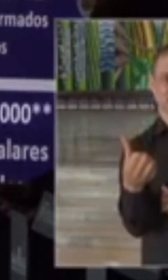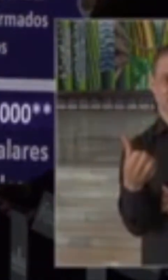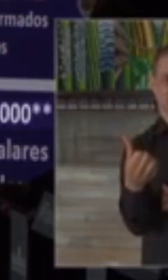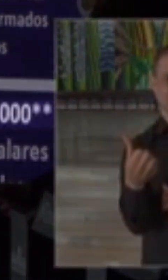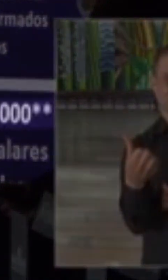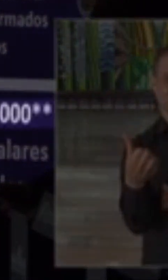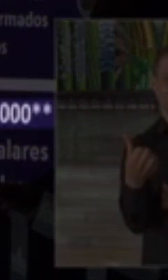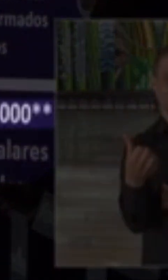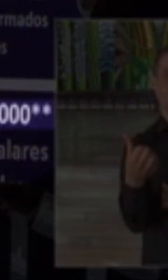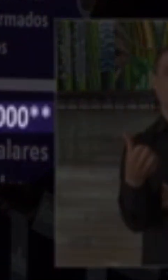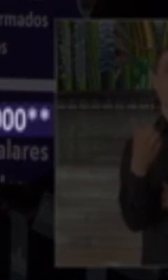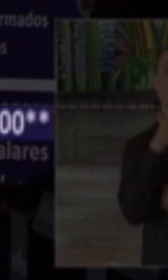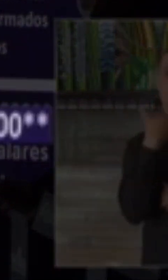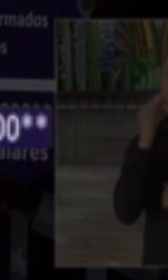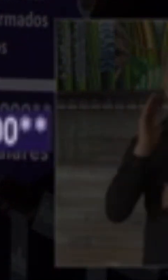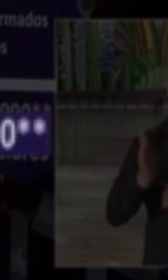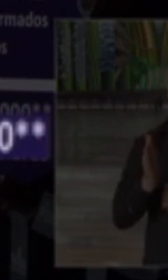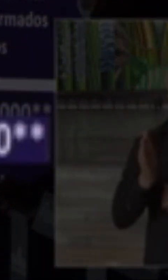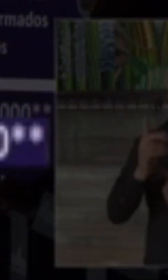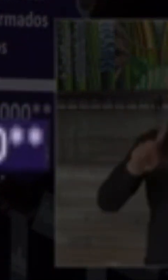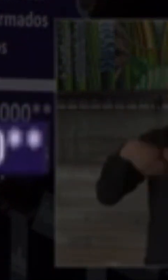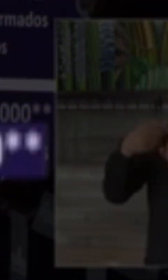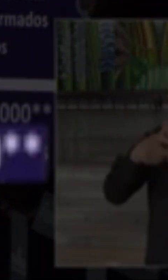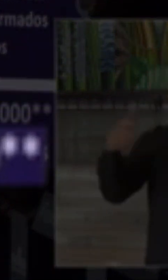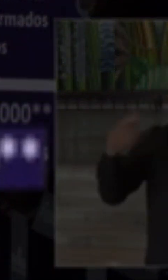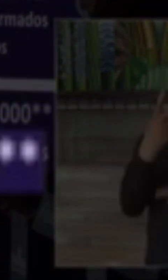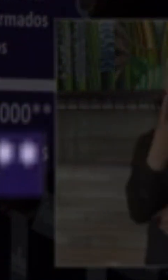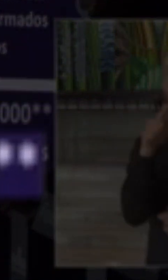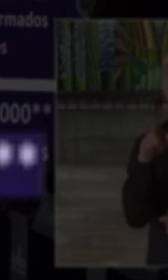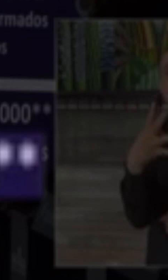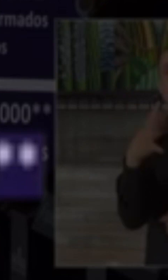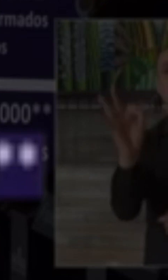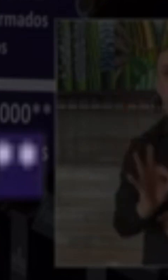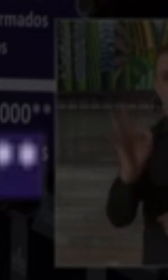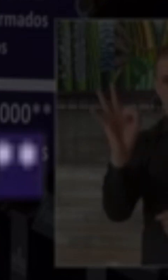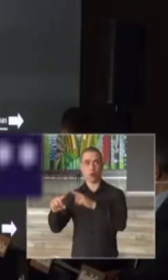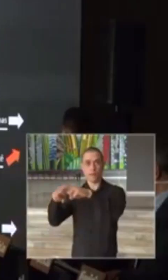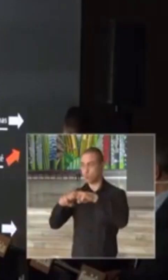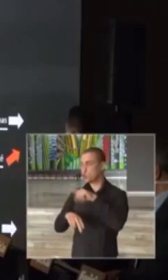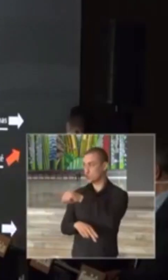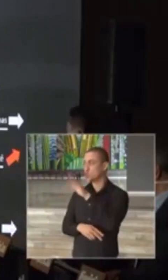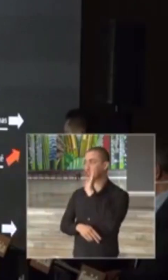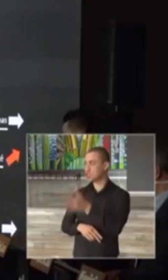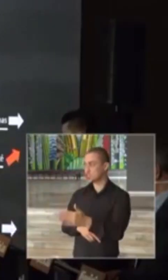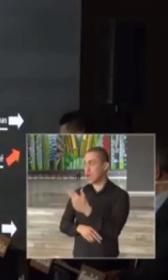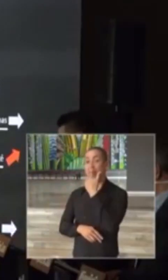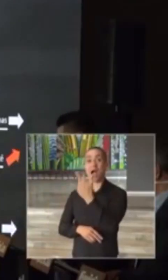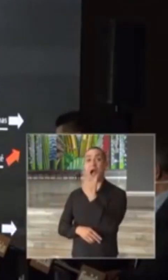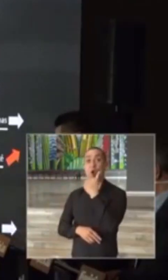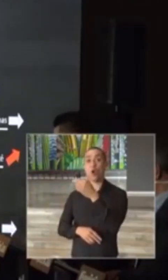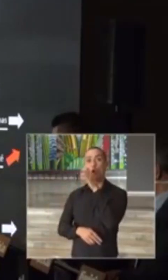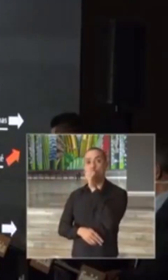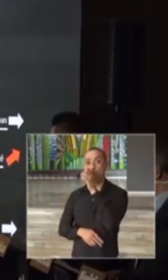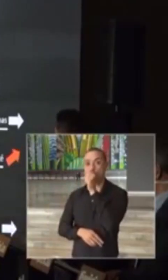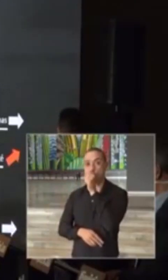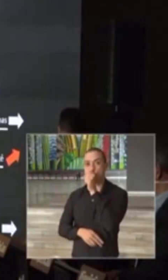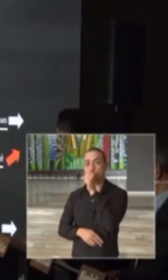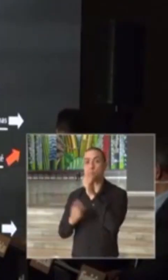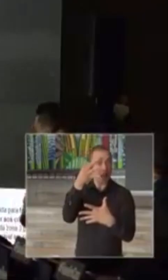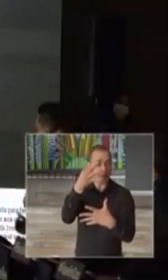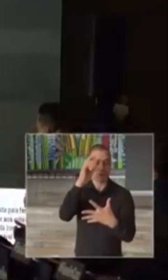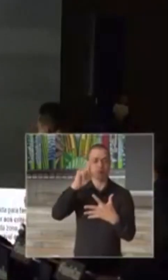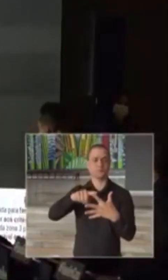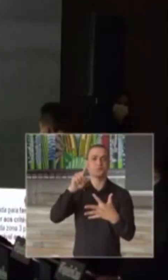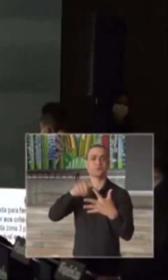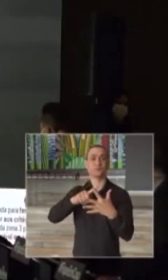8.276. O saldo da vida é 23 mil curados. No primeiro balanço do Plano São Paulo, o governo apresentou números